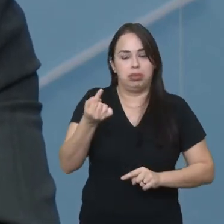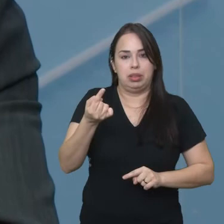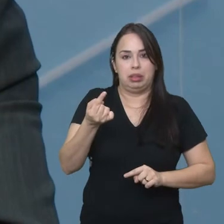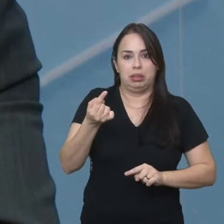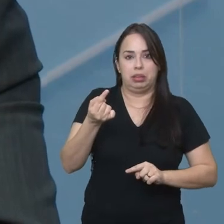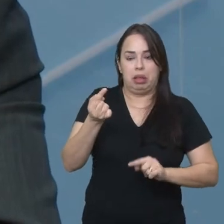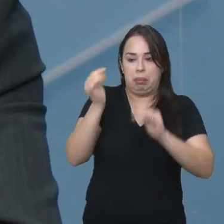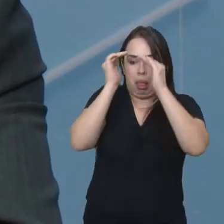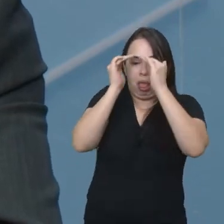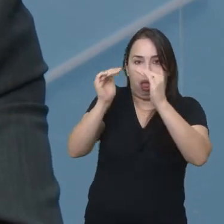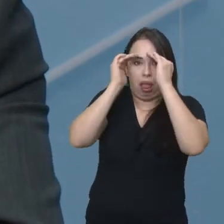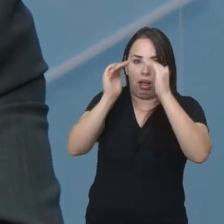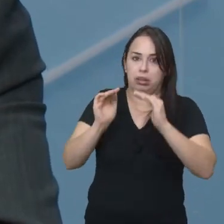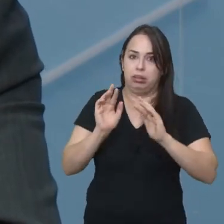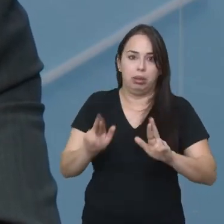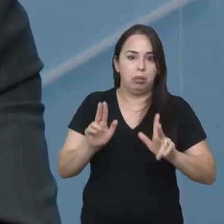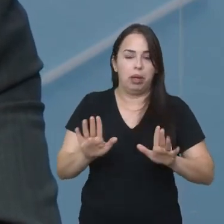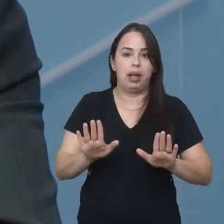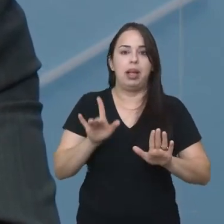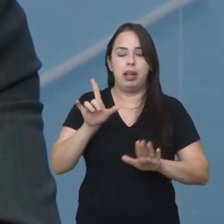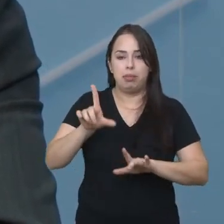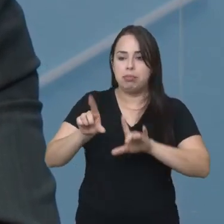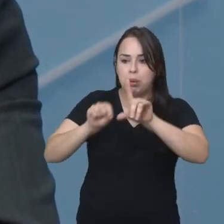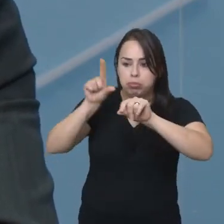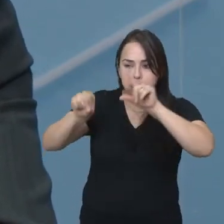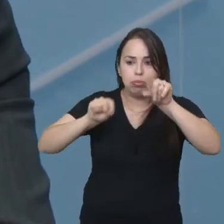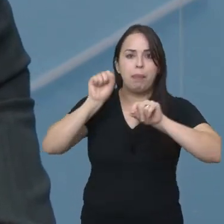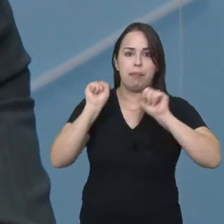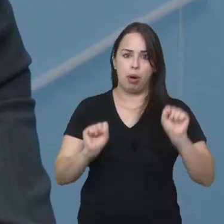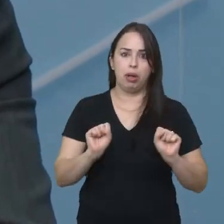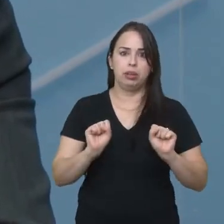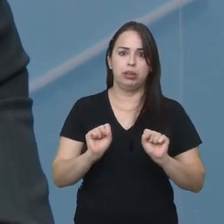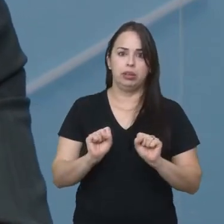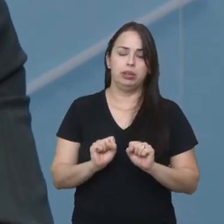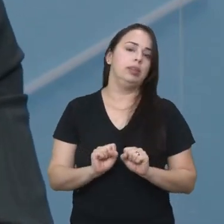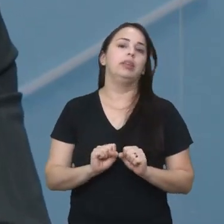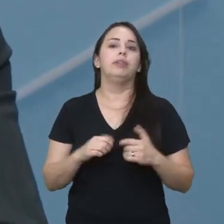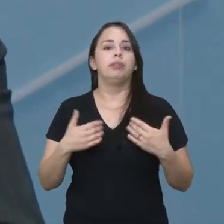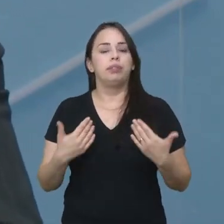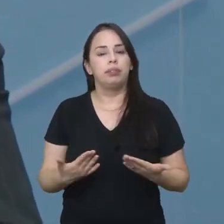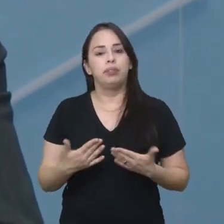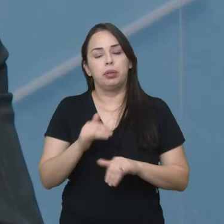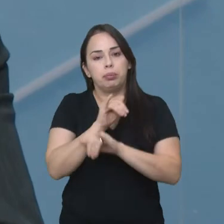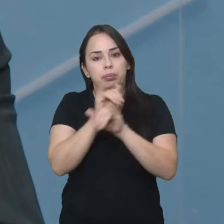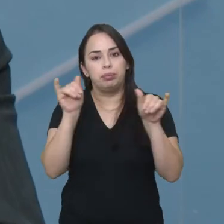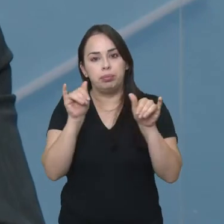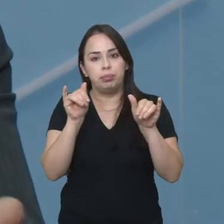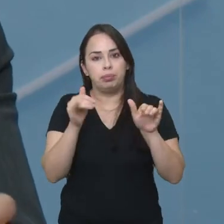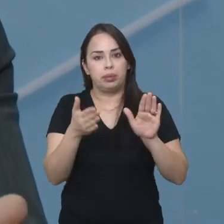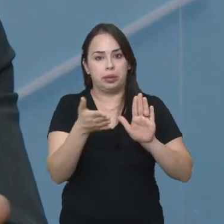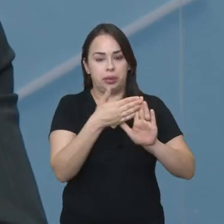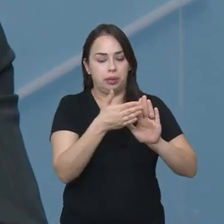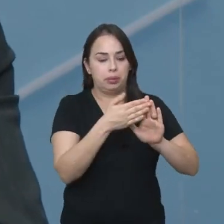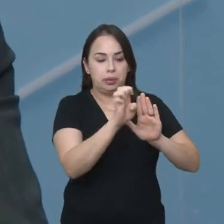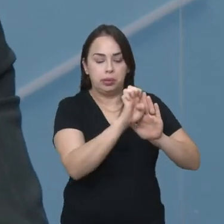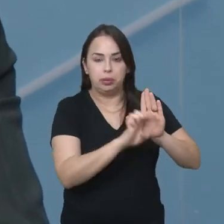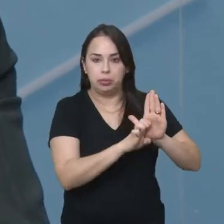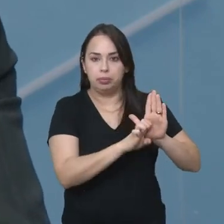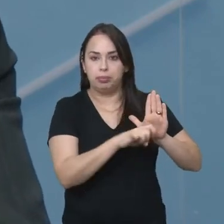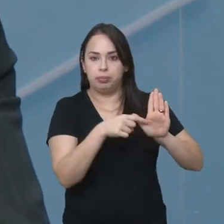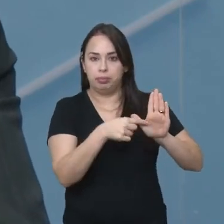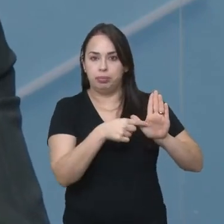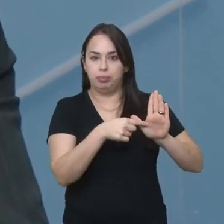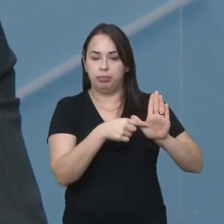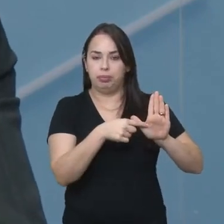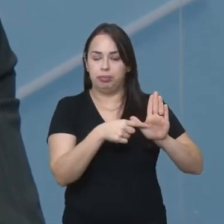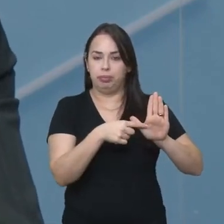que ele tem que atuar nessas ou naquela. Ele pode eleger as suas prioridades. Então, como eu disse, né, estatutariamente,